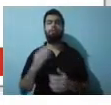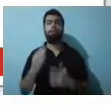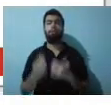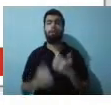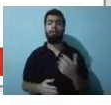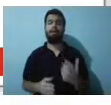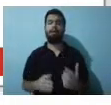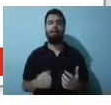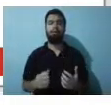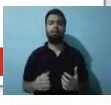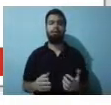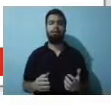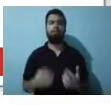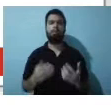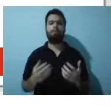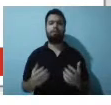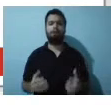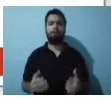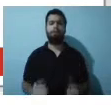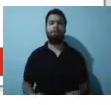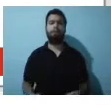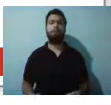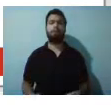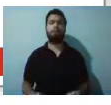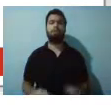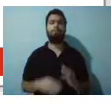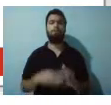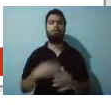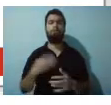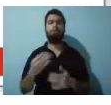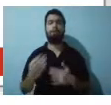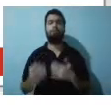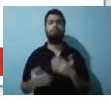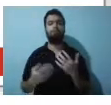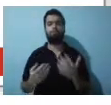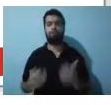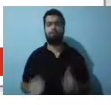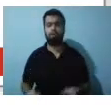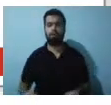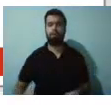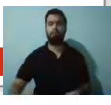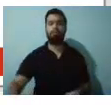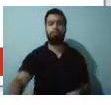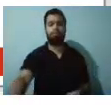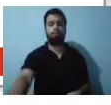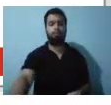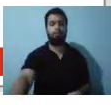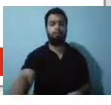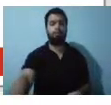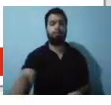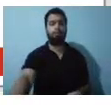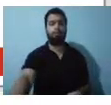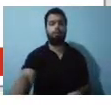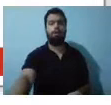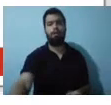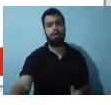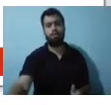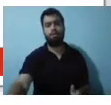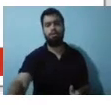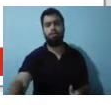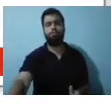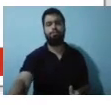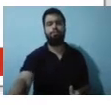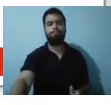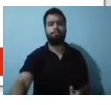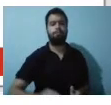senhores podem estar lendo aí, né, com mais calma, tá bom? A gente vai pular algumas partes para o vídeo não ficar muito grande, tá bom? Leiam